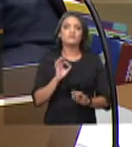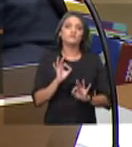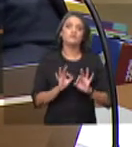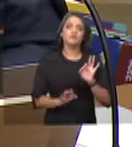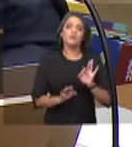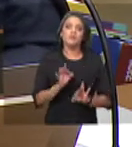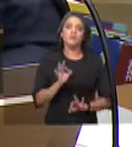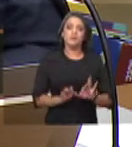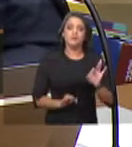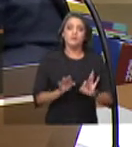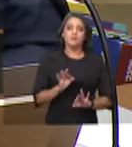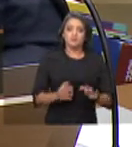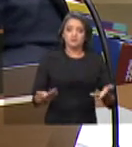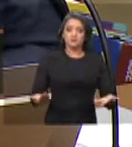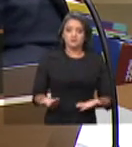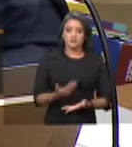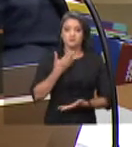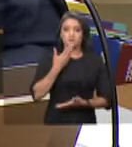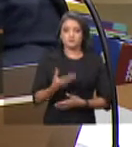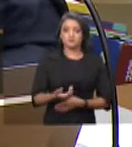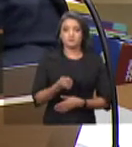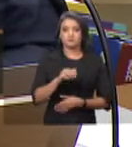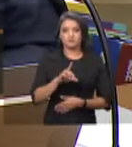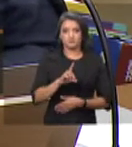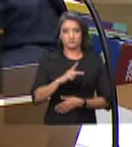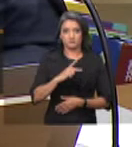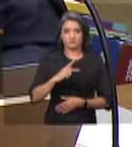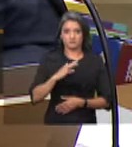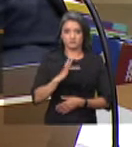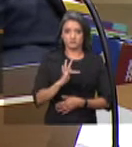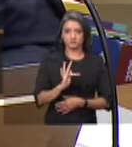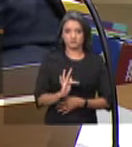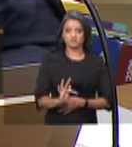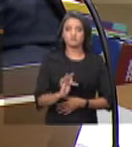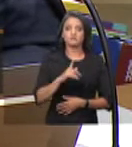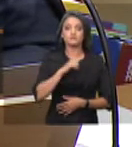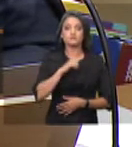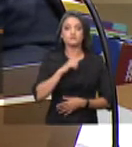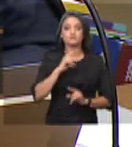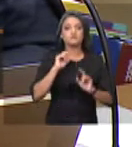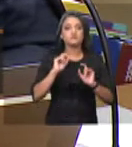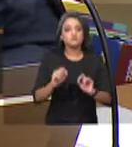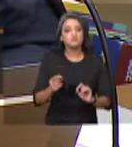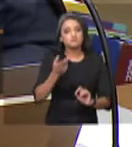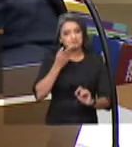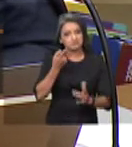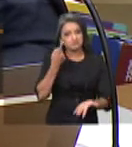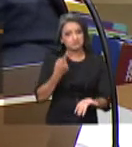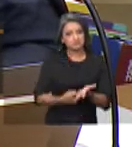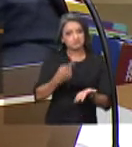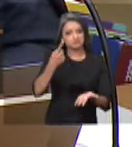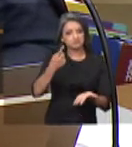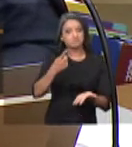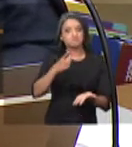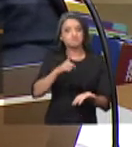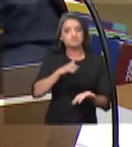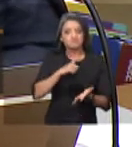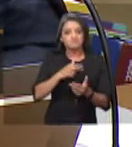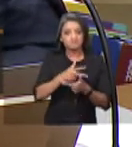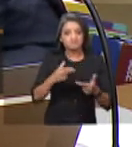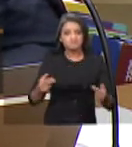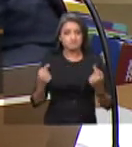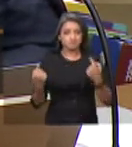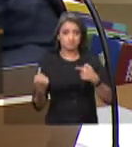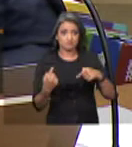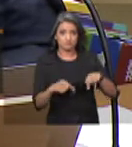o presente pedido de aguição de descumprimento de preceito fundamental para reconhecer a existência de violação